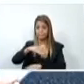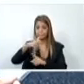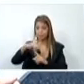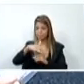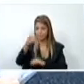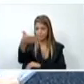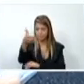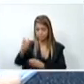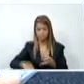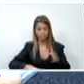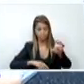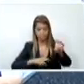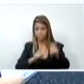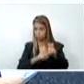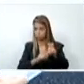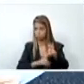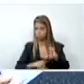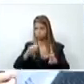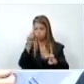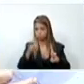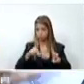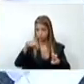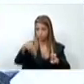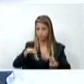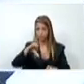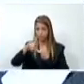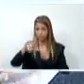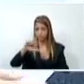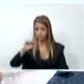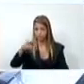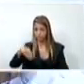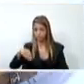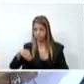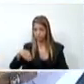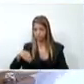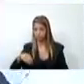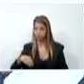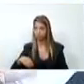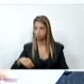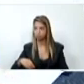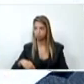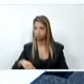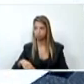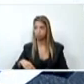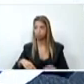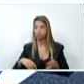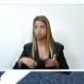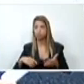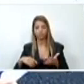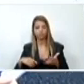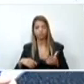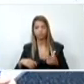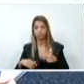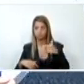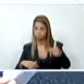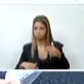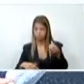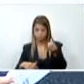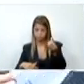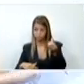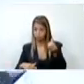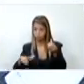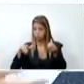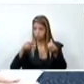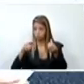o quinto, na Zona Norte, no Corredor Celso Garcia, Parque Dom Pedro II, o sexto lote,